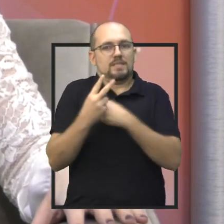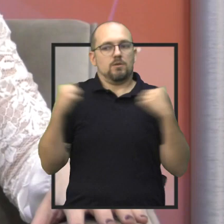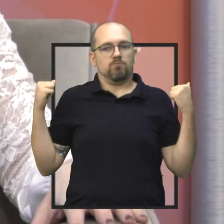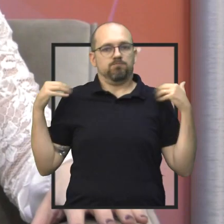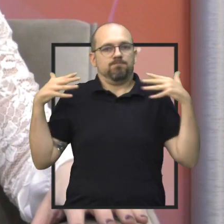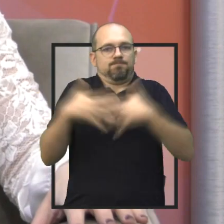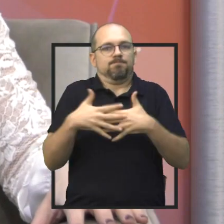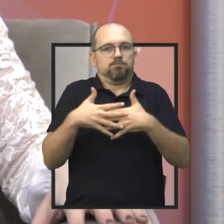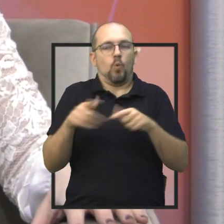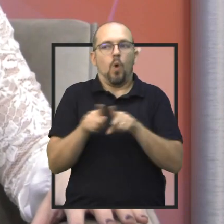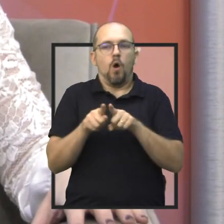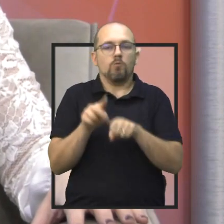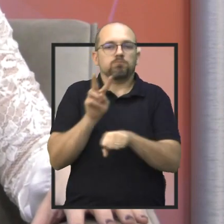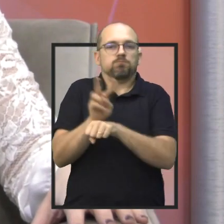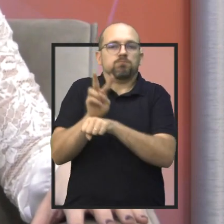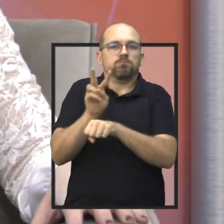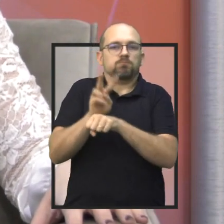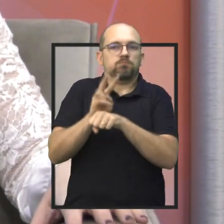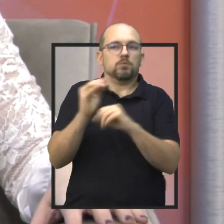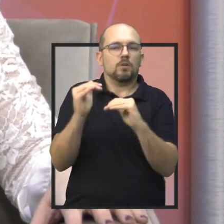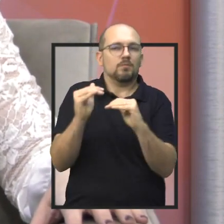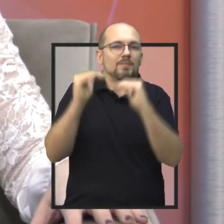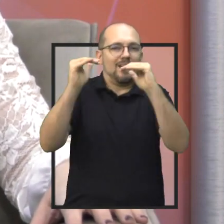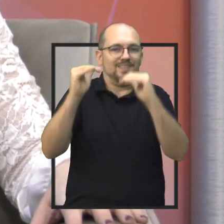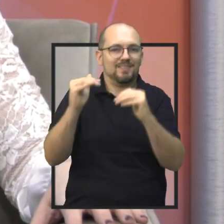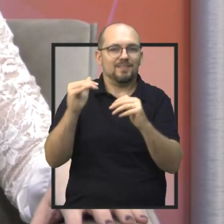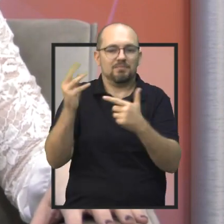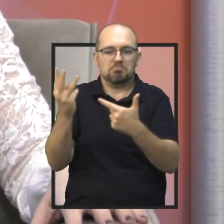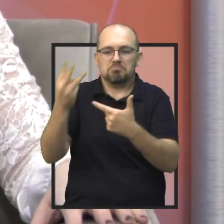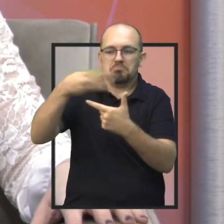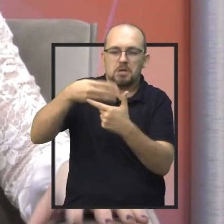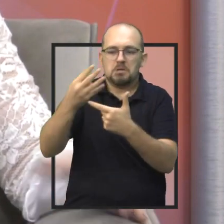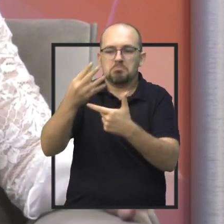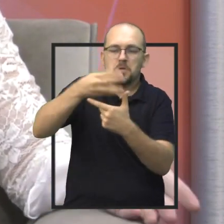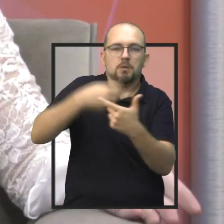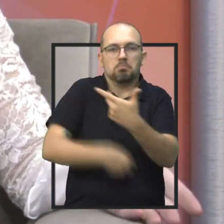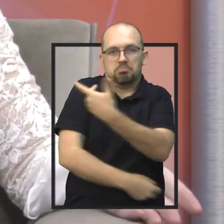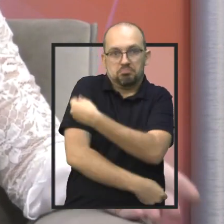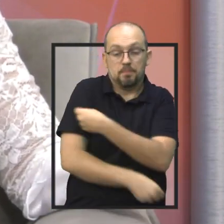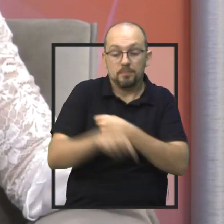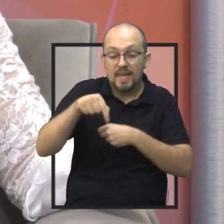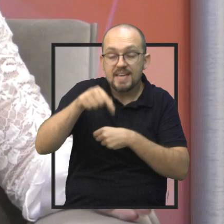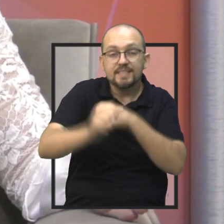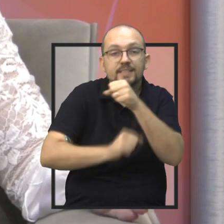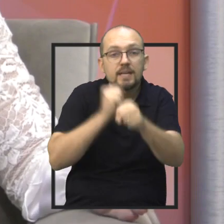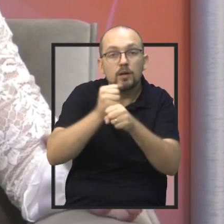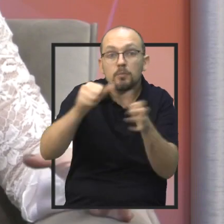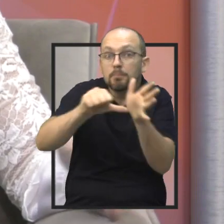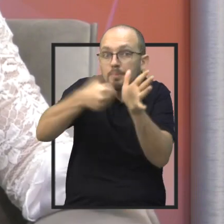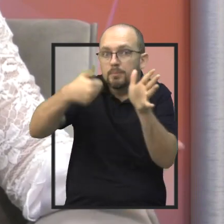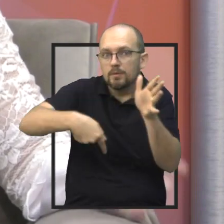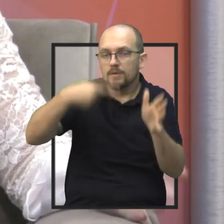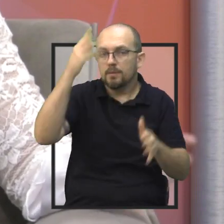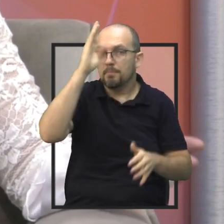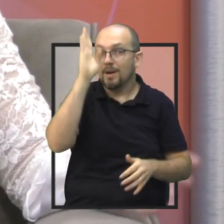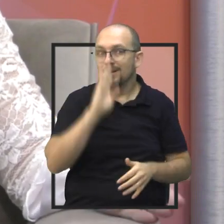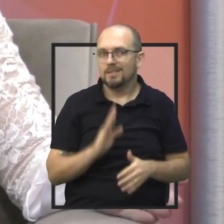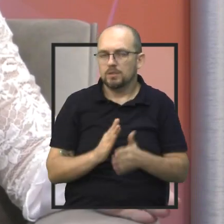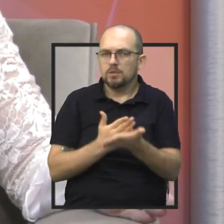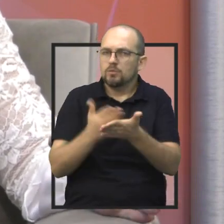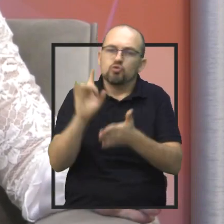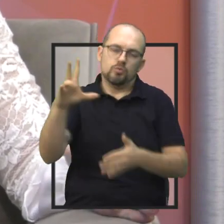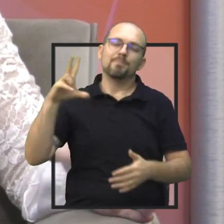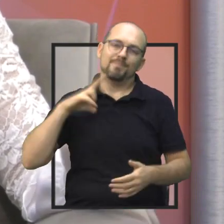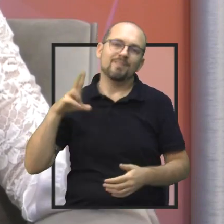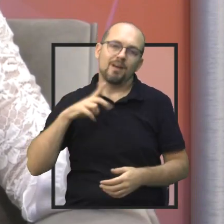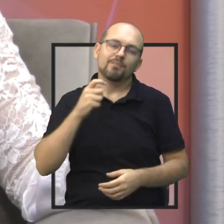tendo uma abrangência um pouquinho maior. E esse ano, pela primeira vez no Brasil, está disponível também, infelizmente ainda só em